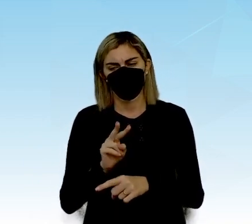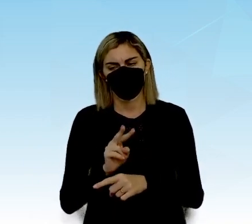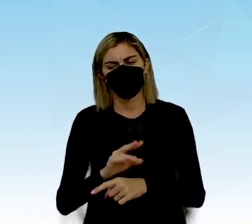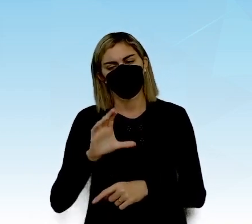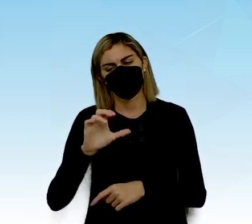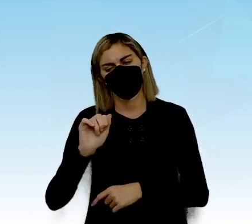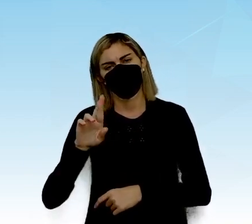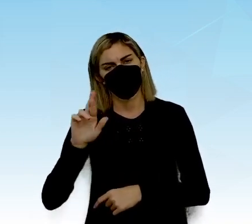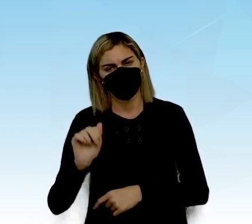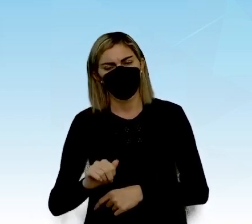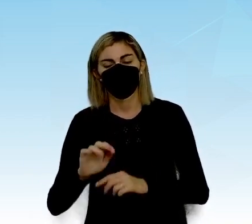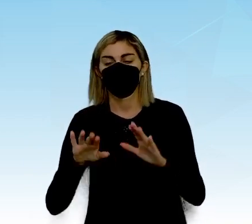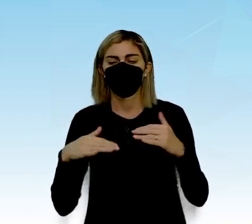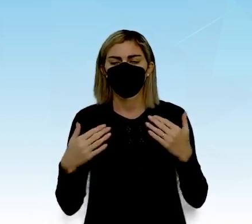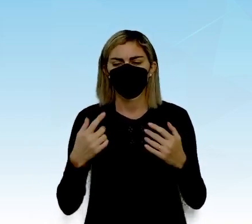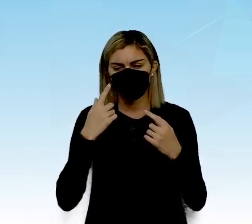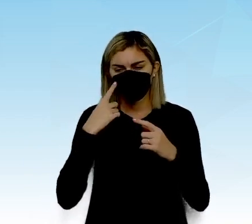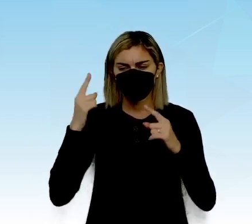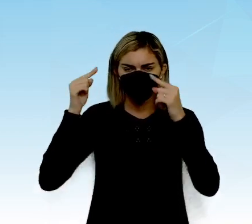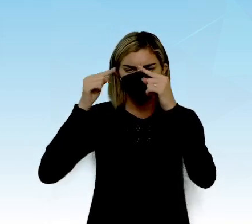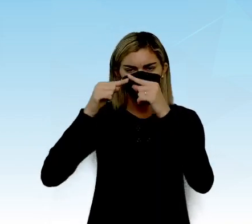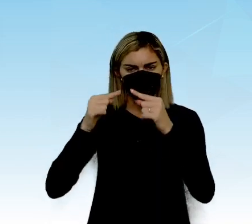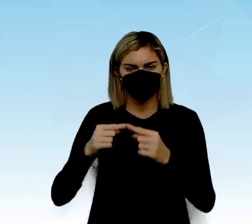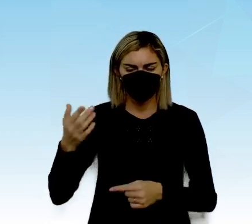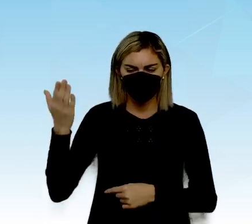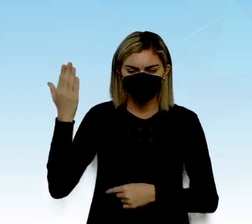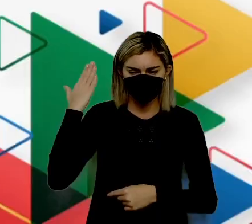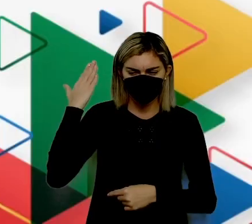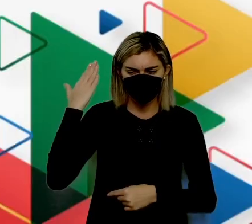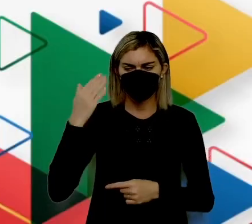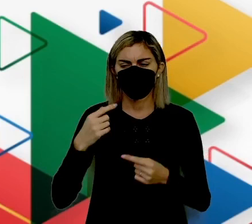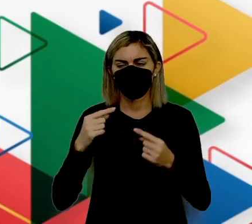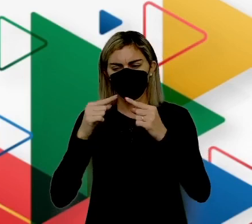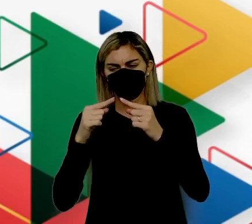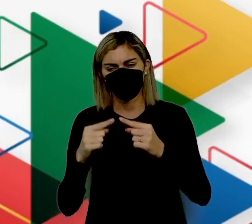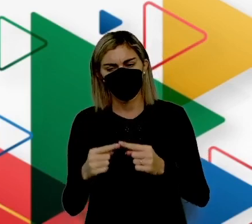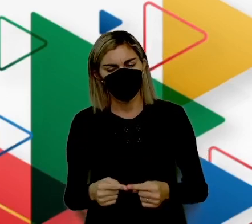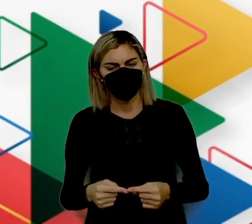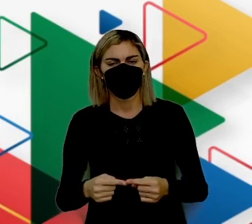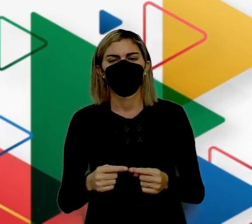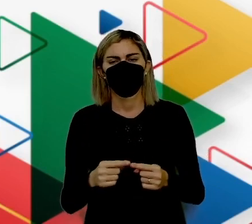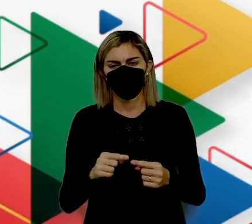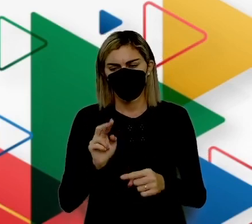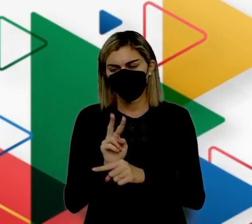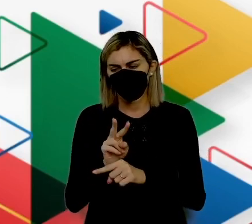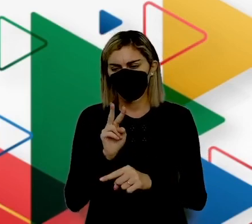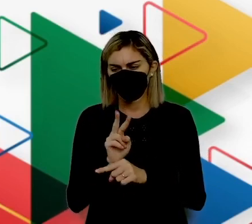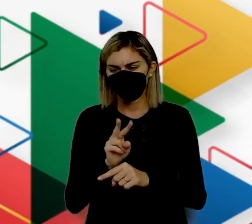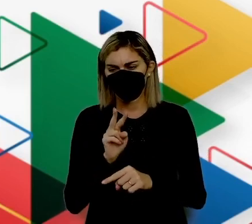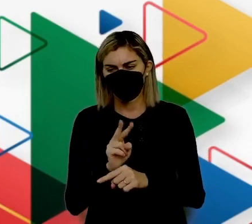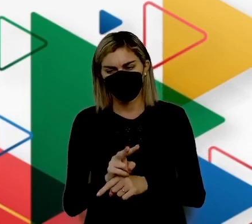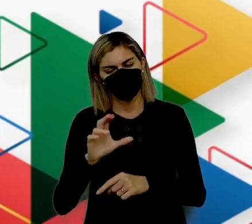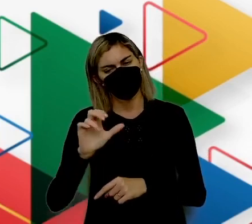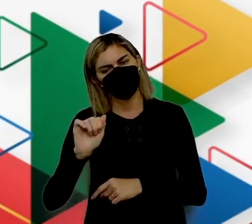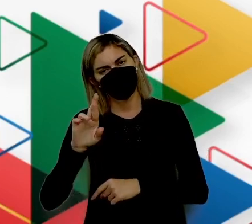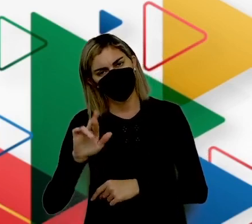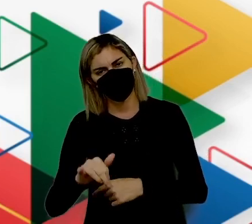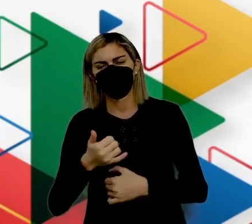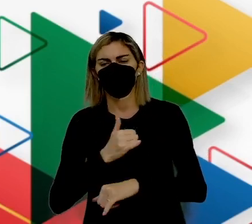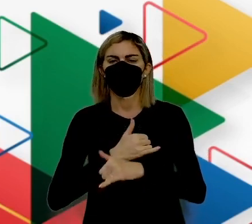carga. Então, repara, aplicando o princípio da conservação da carga